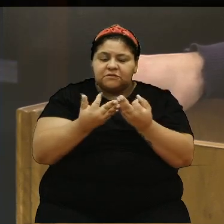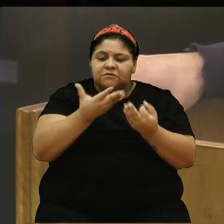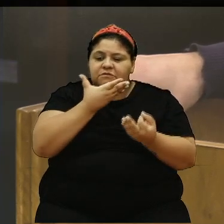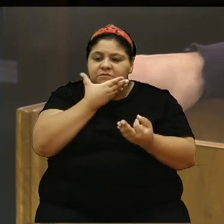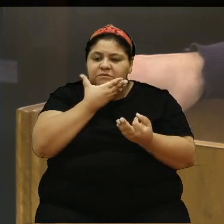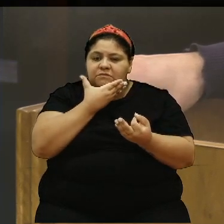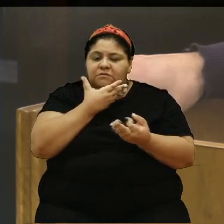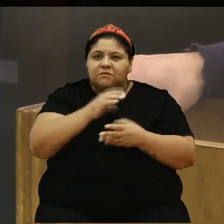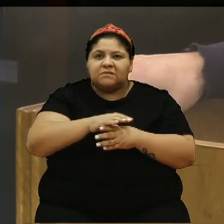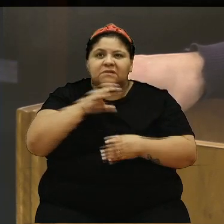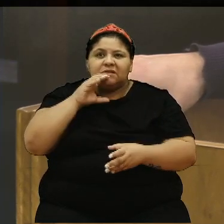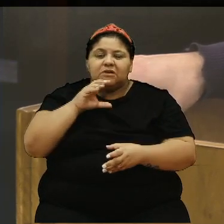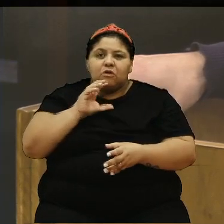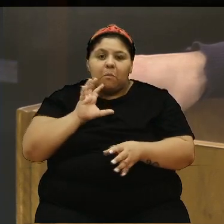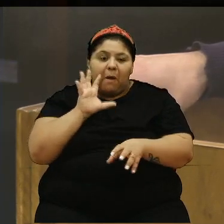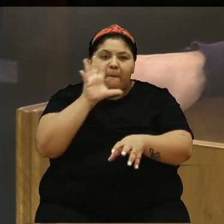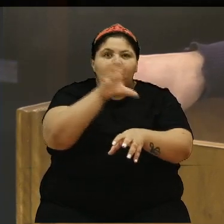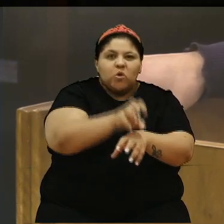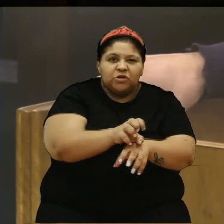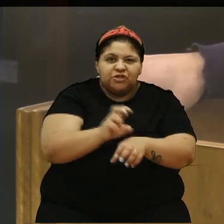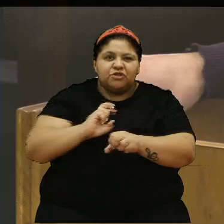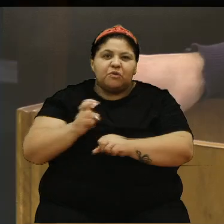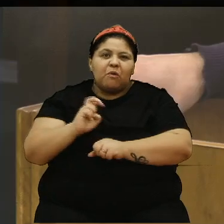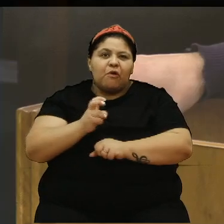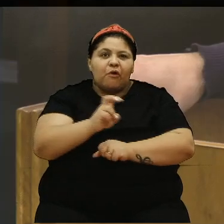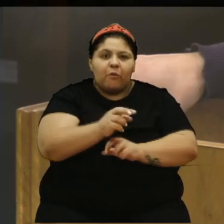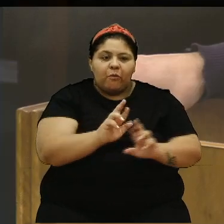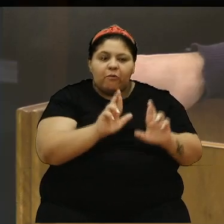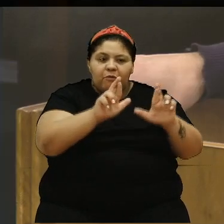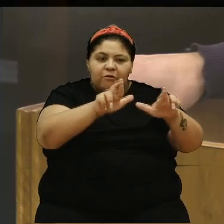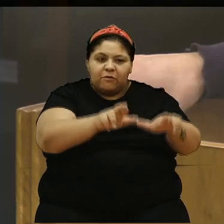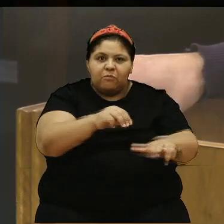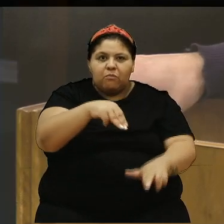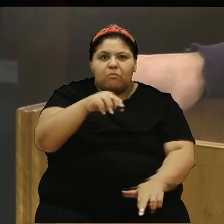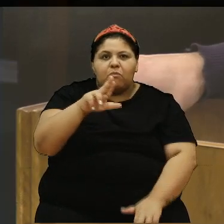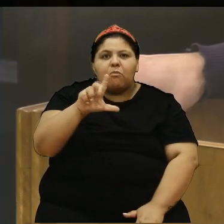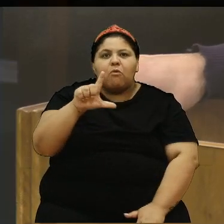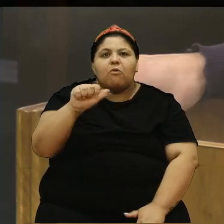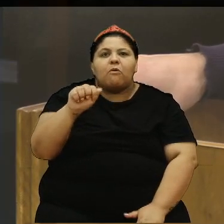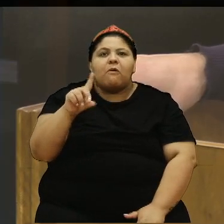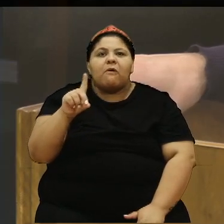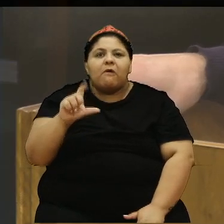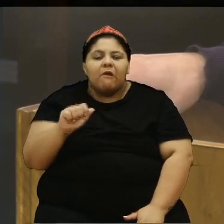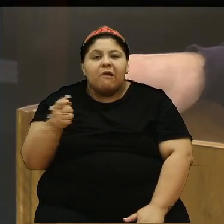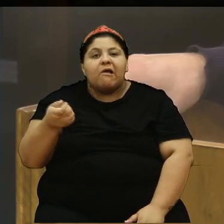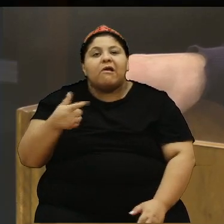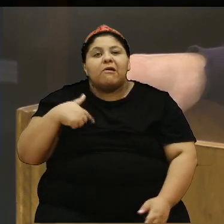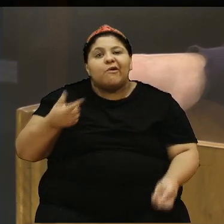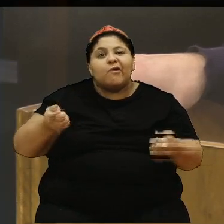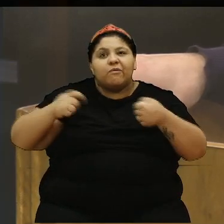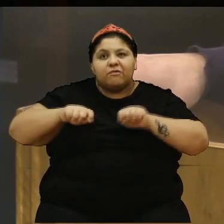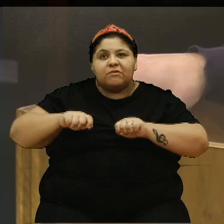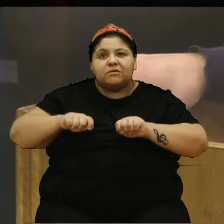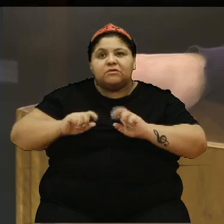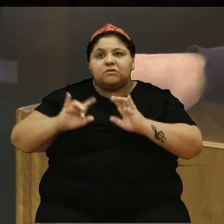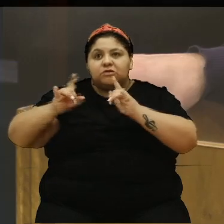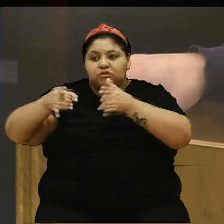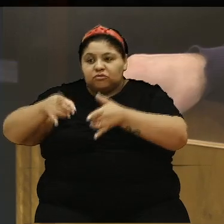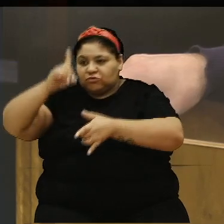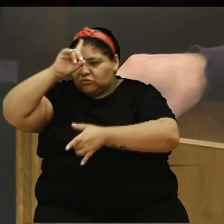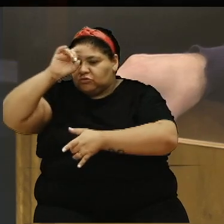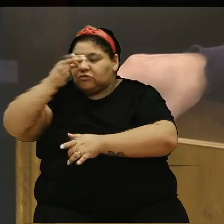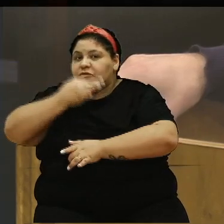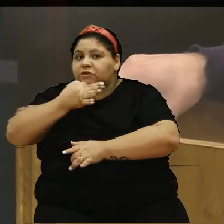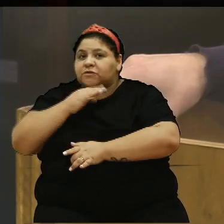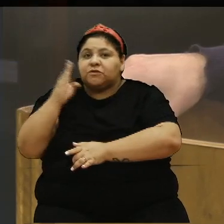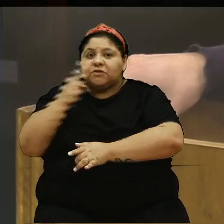recebeu uma mordida de uma cobra, de uma cascavel, lá na região da Mulada, Criúva, e precisava de um leito hospitalar em Caxias com